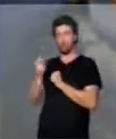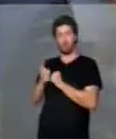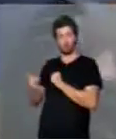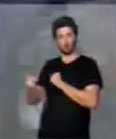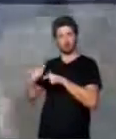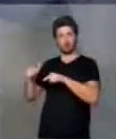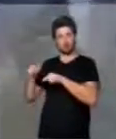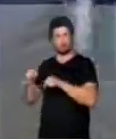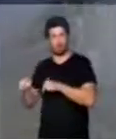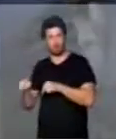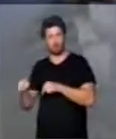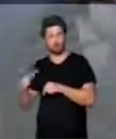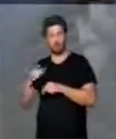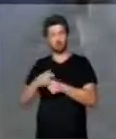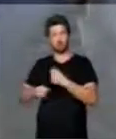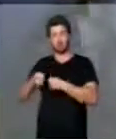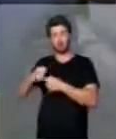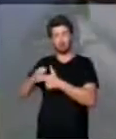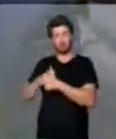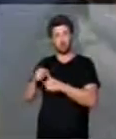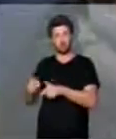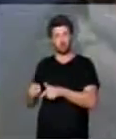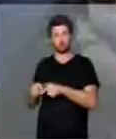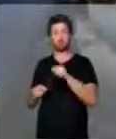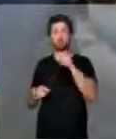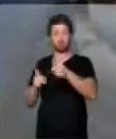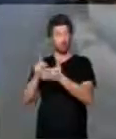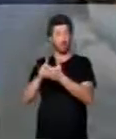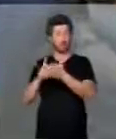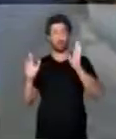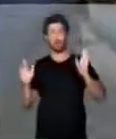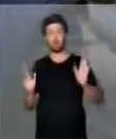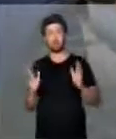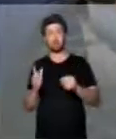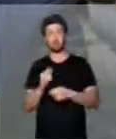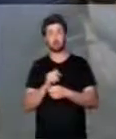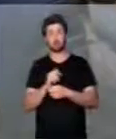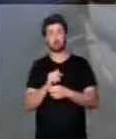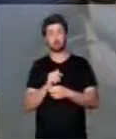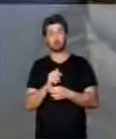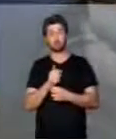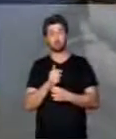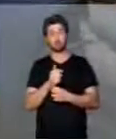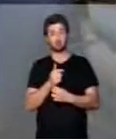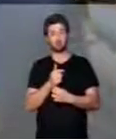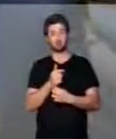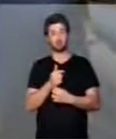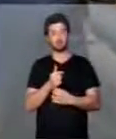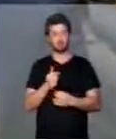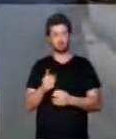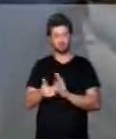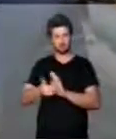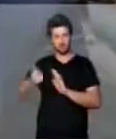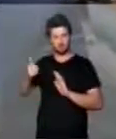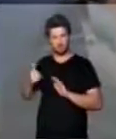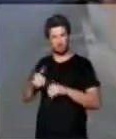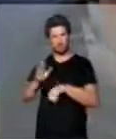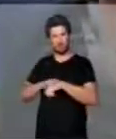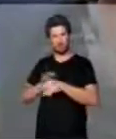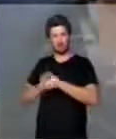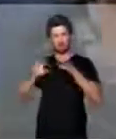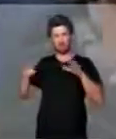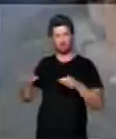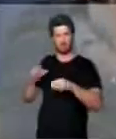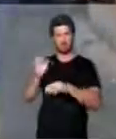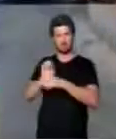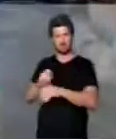funcione e que ele tenha ali uma renegociação, e essa é uma realidade que nós temos lá na ponta, você não pode tirar isso da autonomia de município